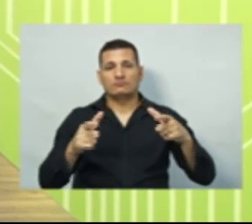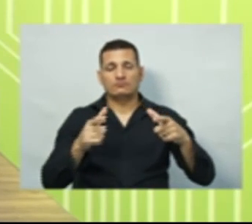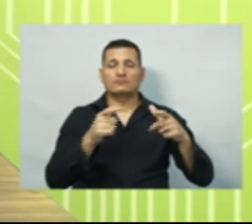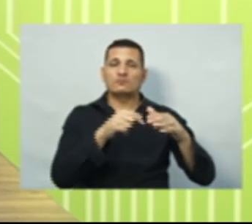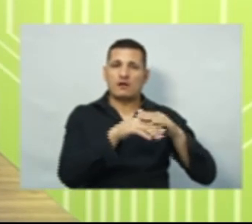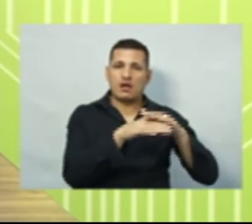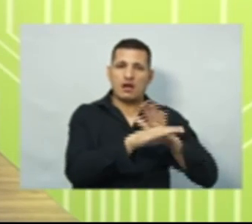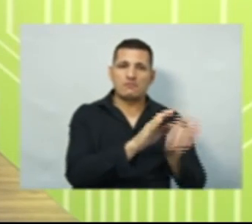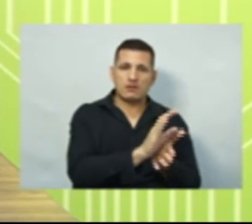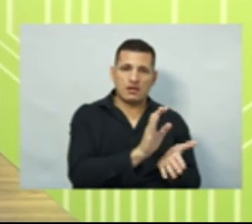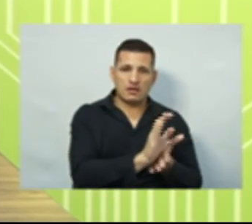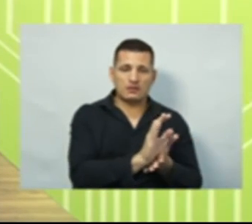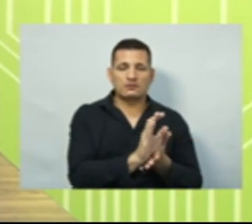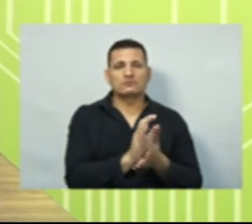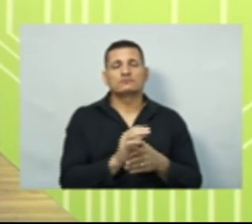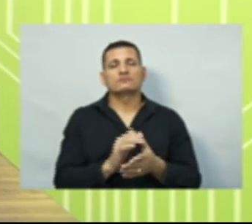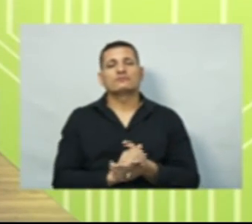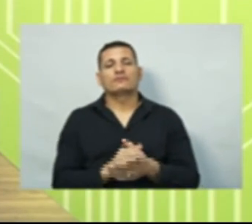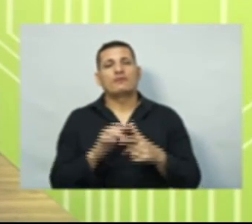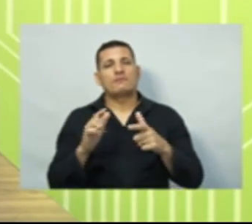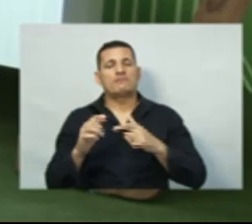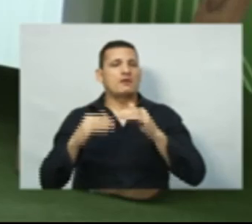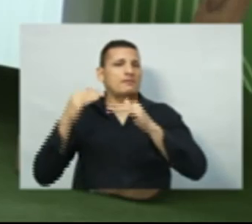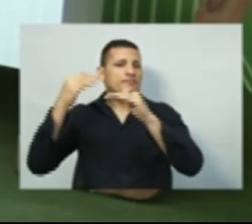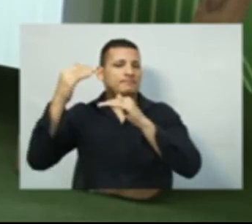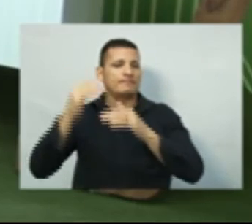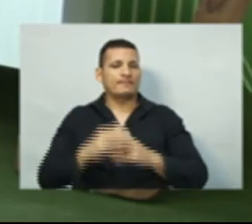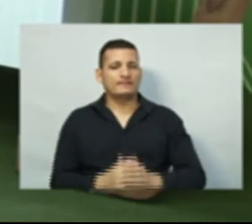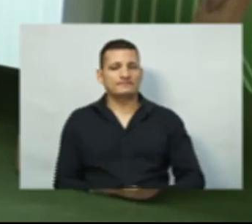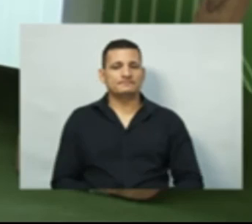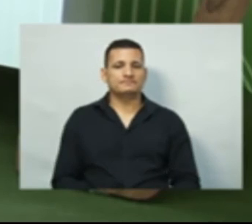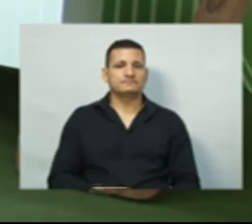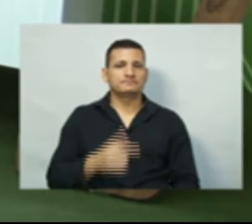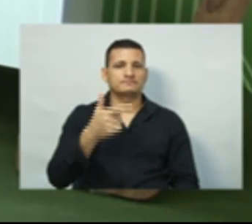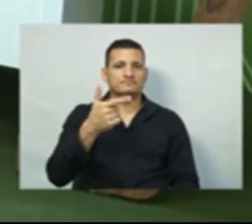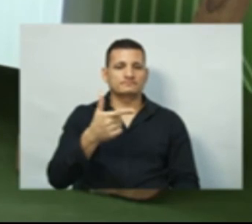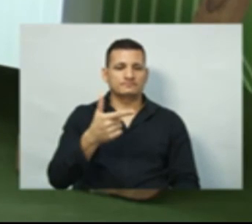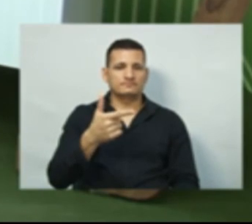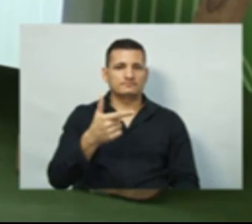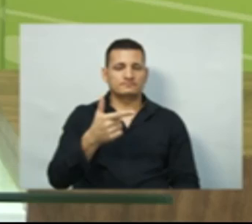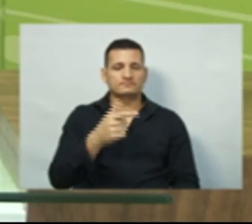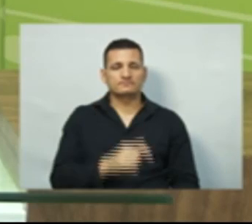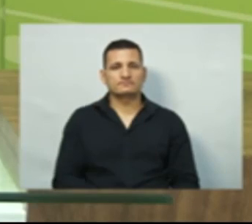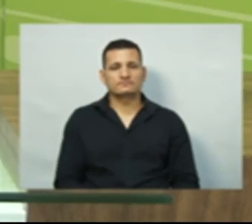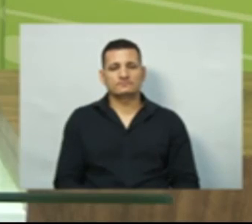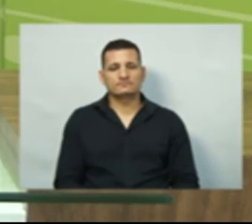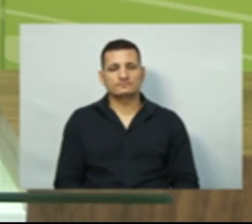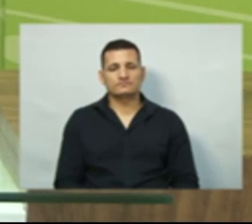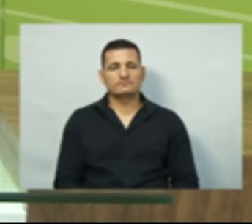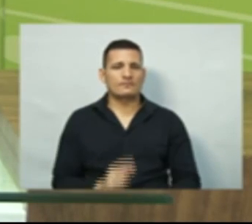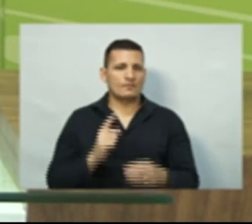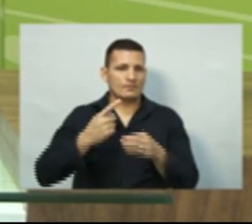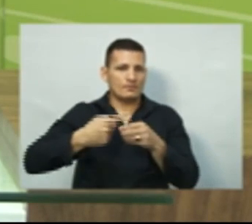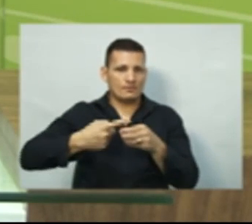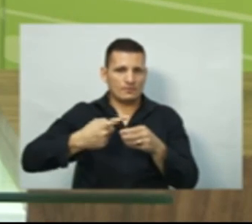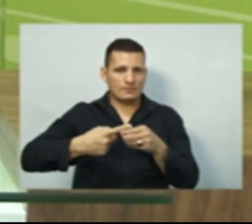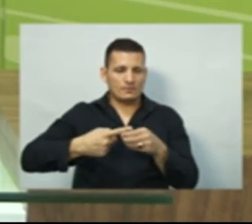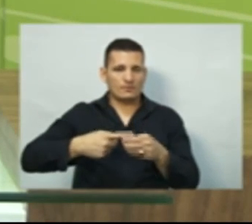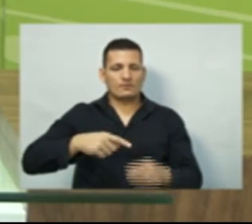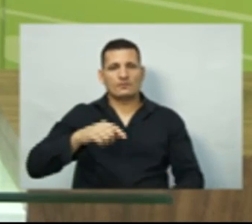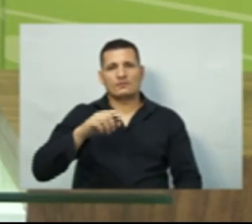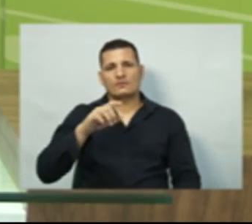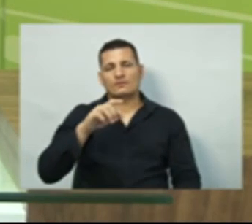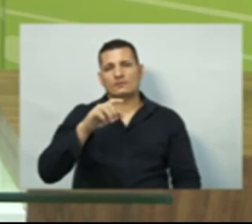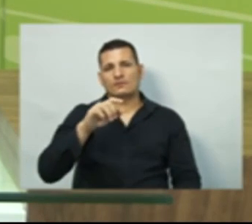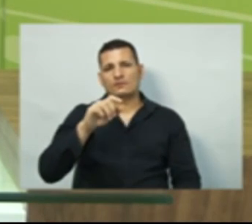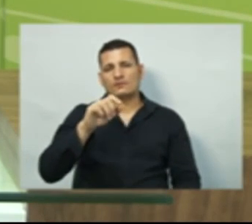aumento da incorporação do progresso técnico. E na questão 2, lá de Distrito Santana do Guaporé,